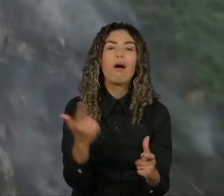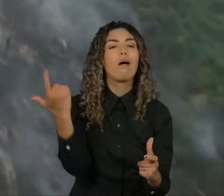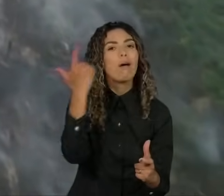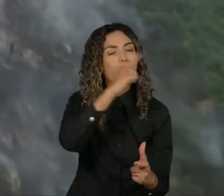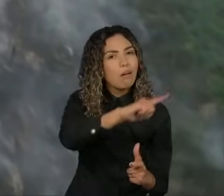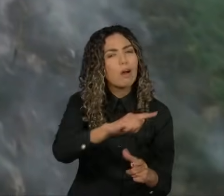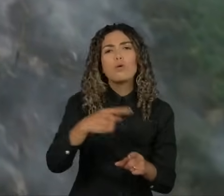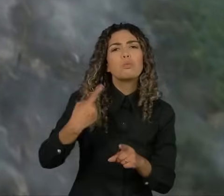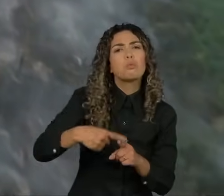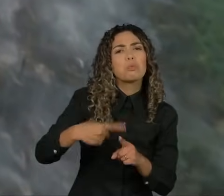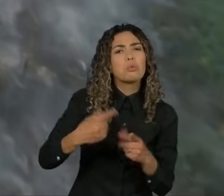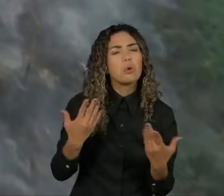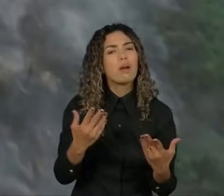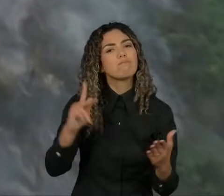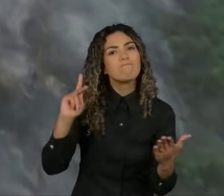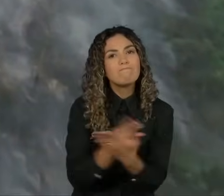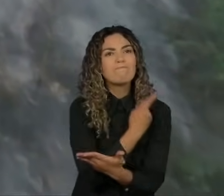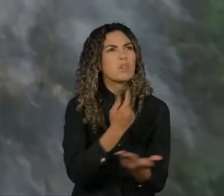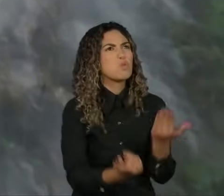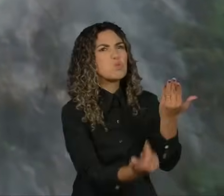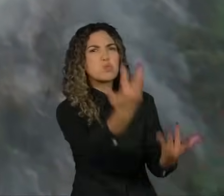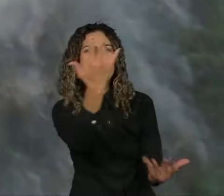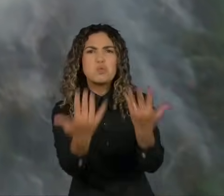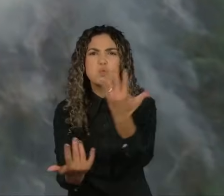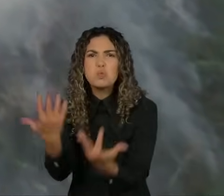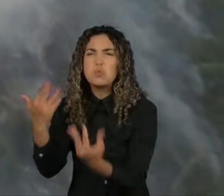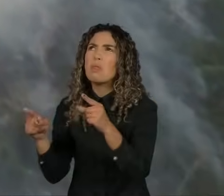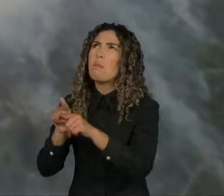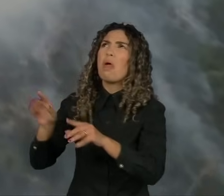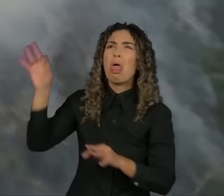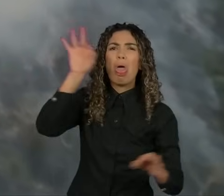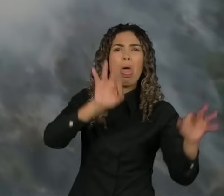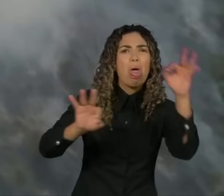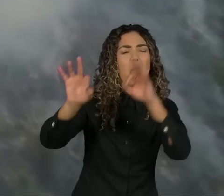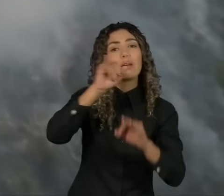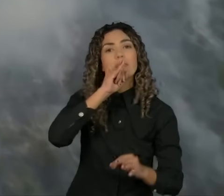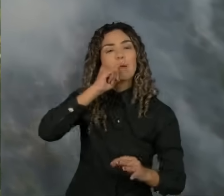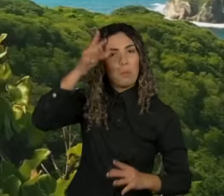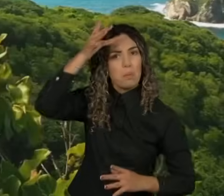problemas causados pelos incêndios e por mosquitos como a malária.